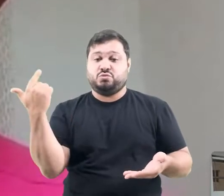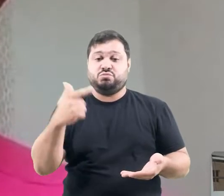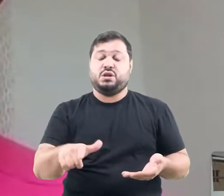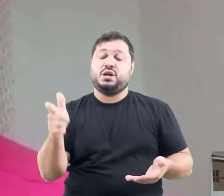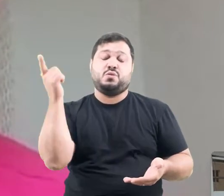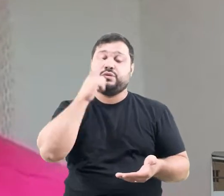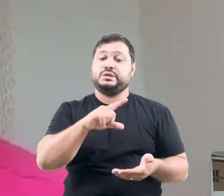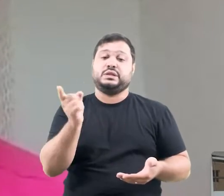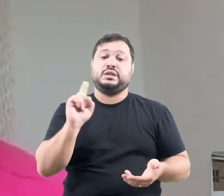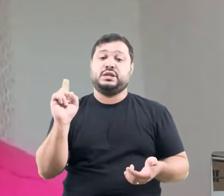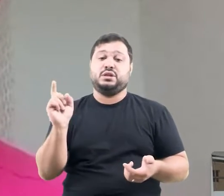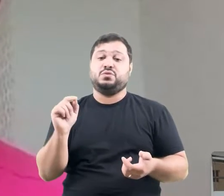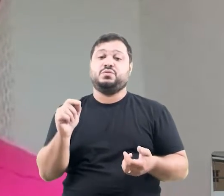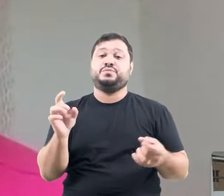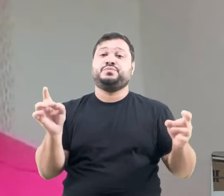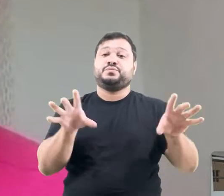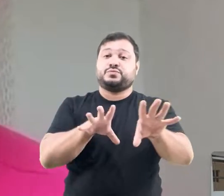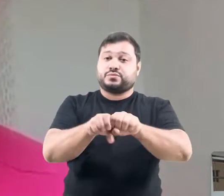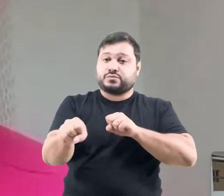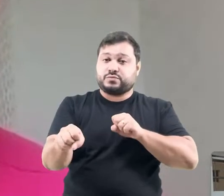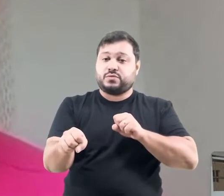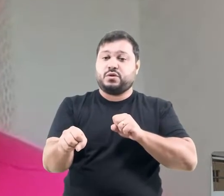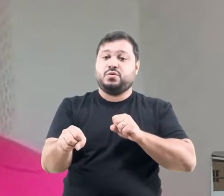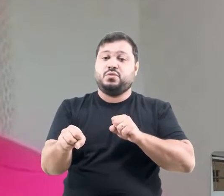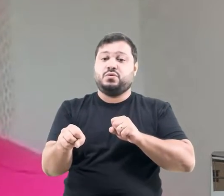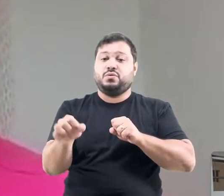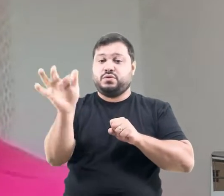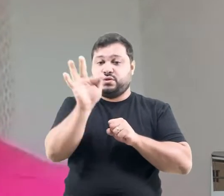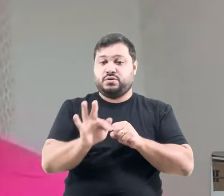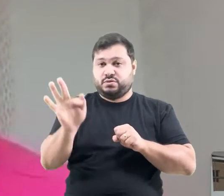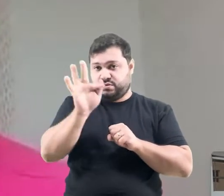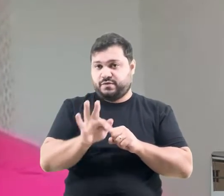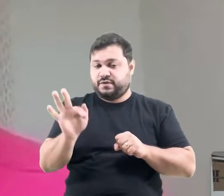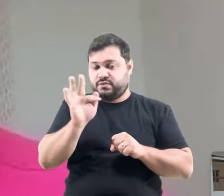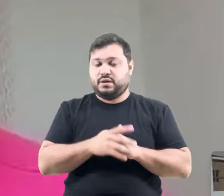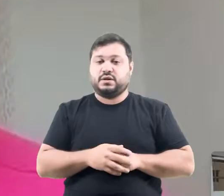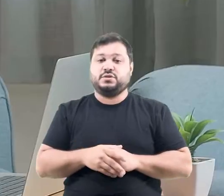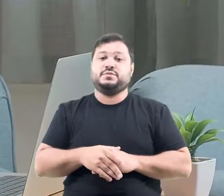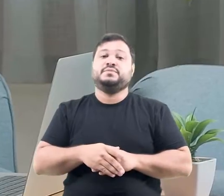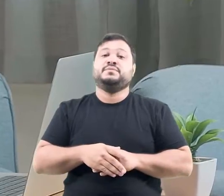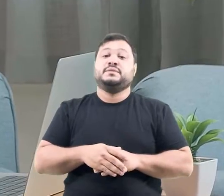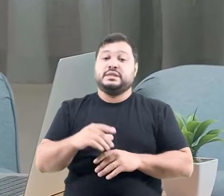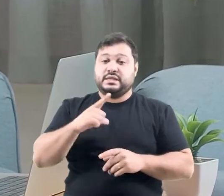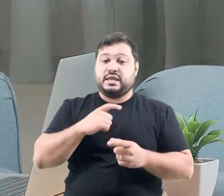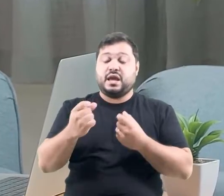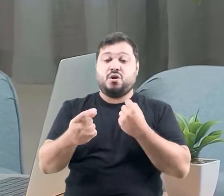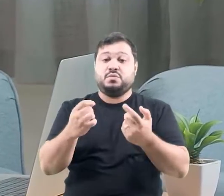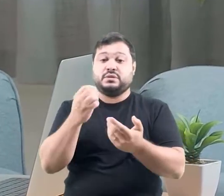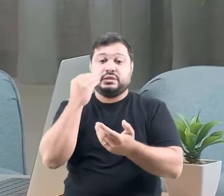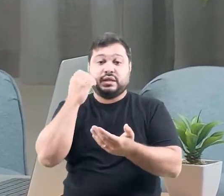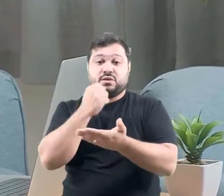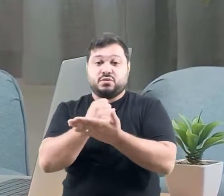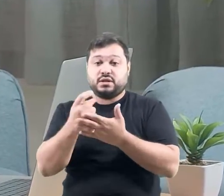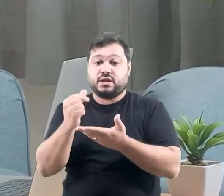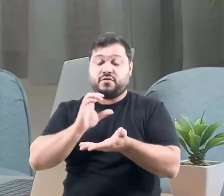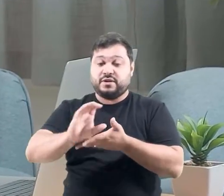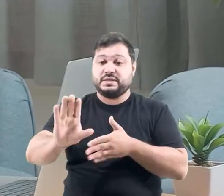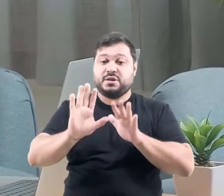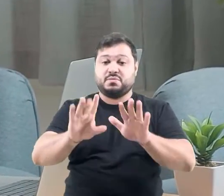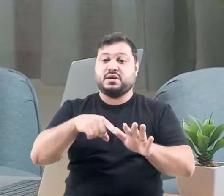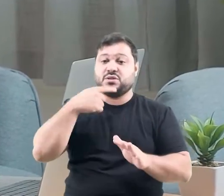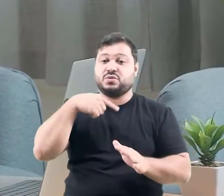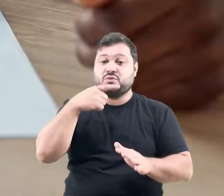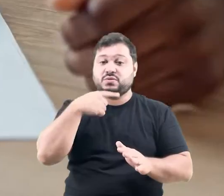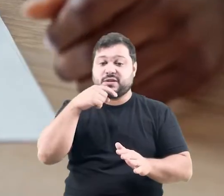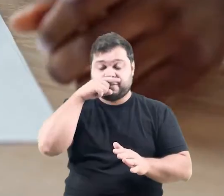teria conseguido concluir um curso superior. E há quem tente contratar o financiamento, mas